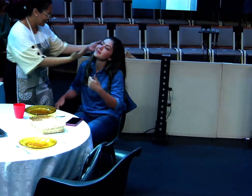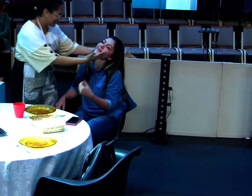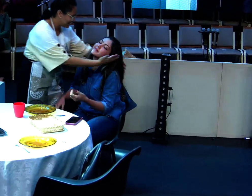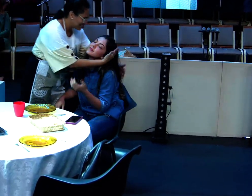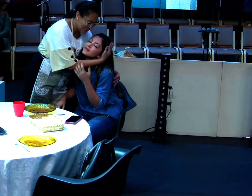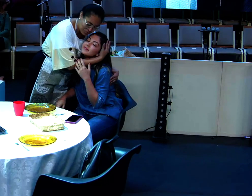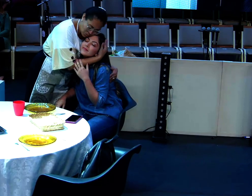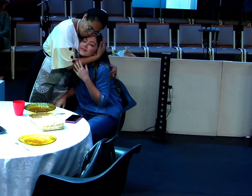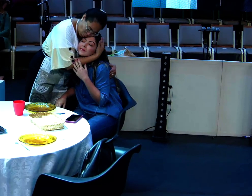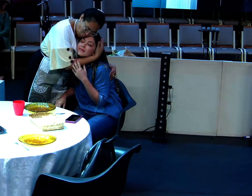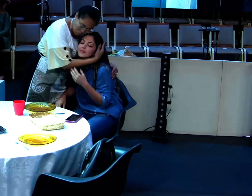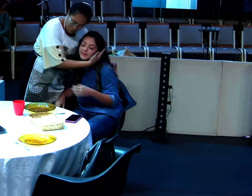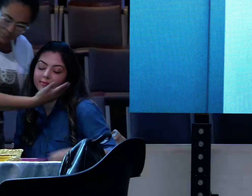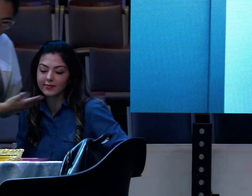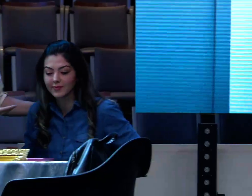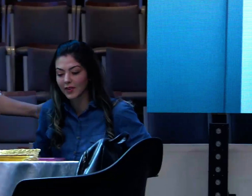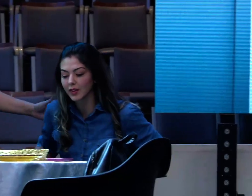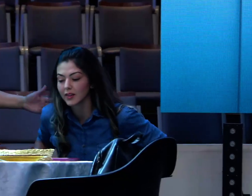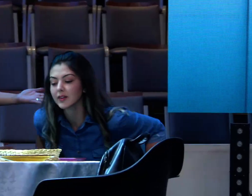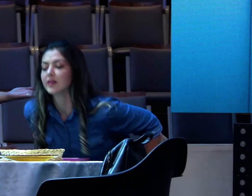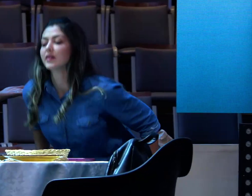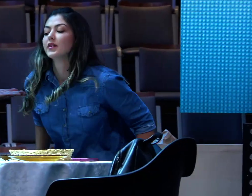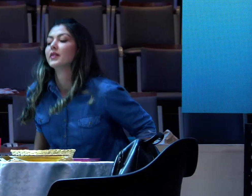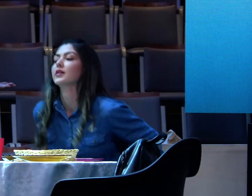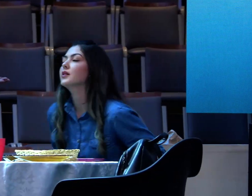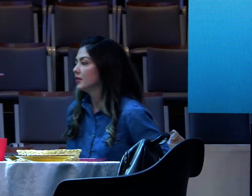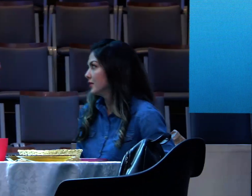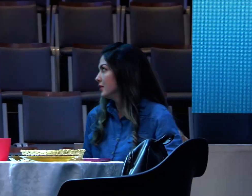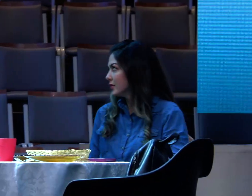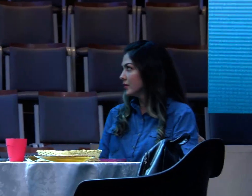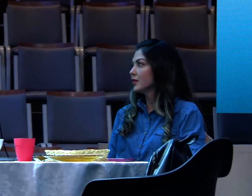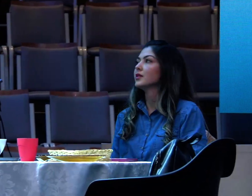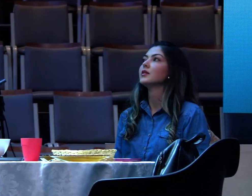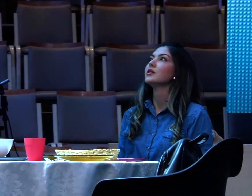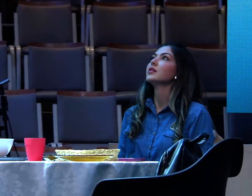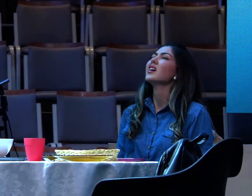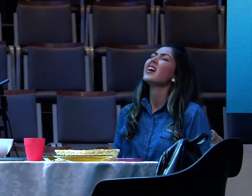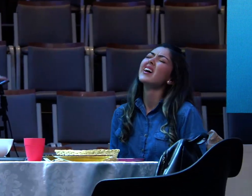Oi, minha filha. Você já chegou? Que bom.